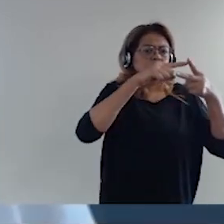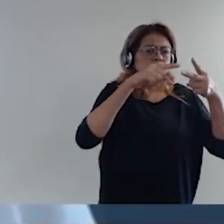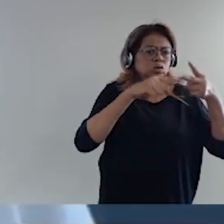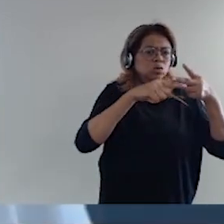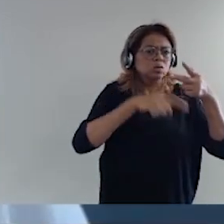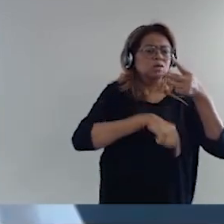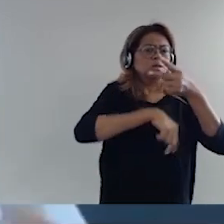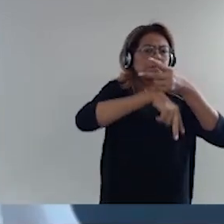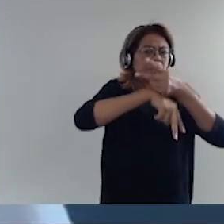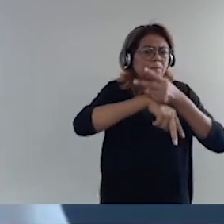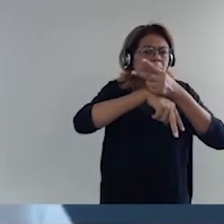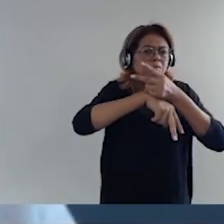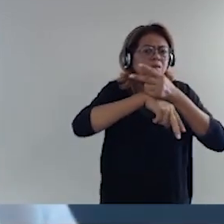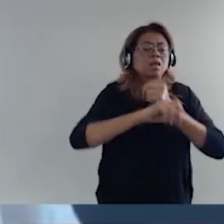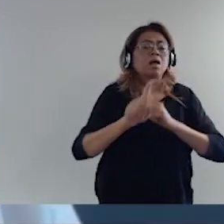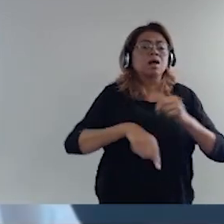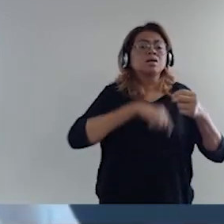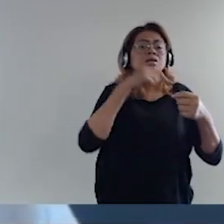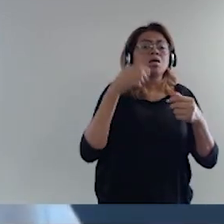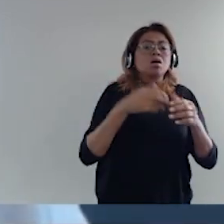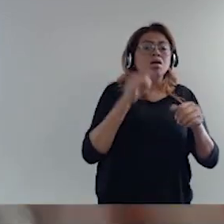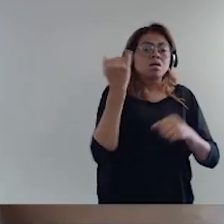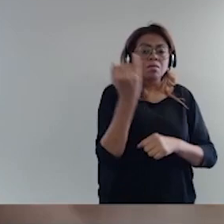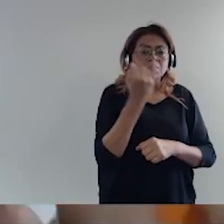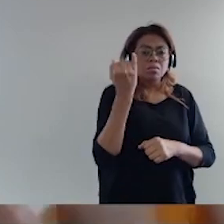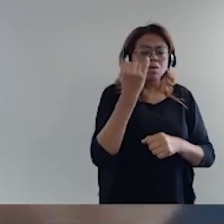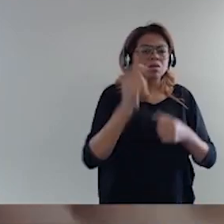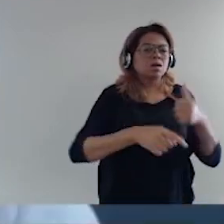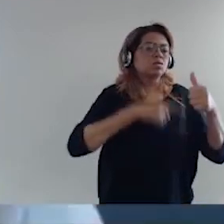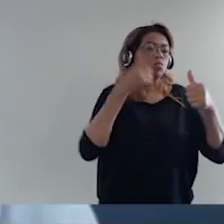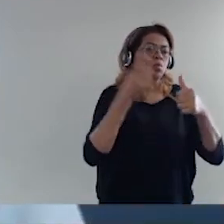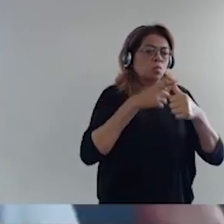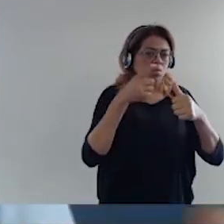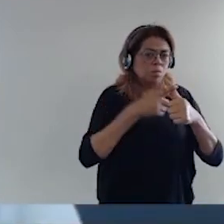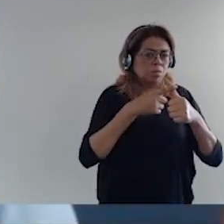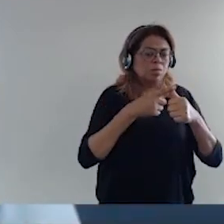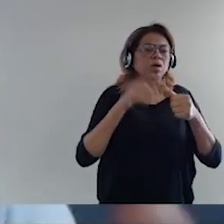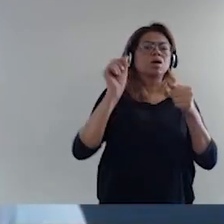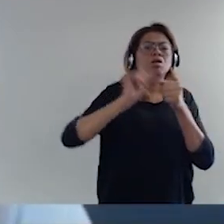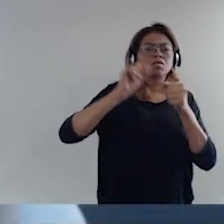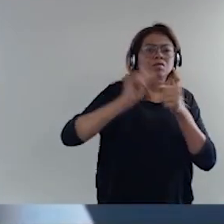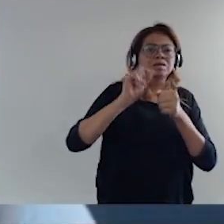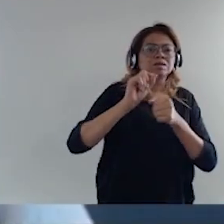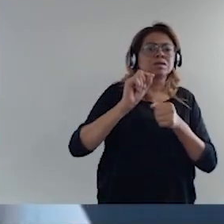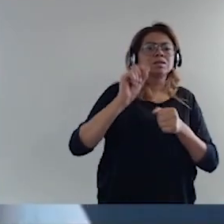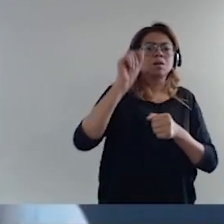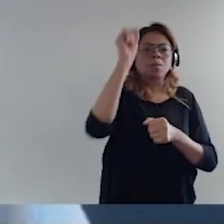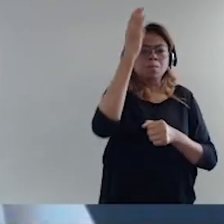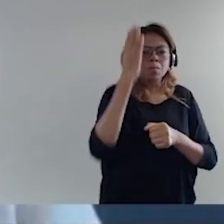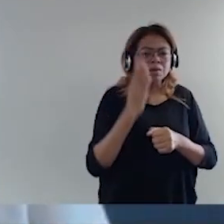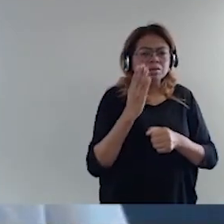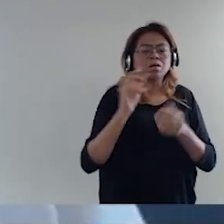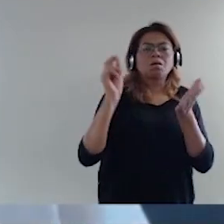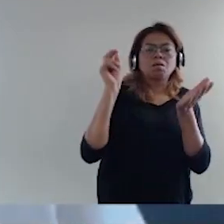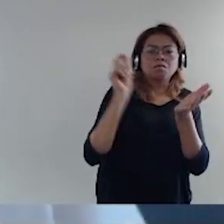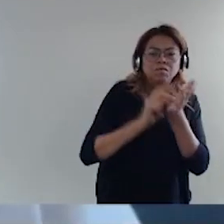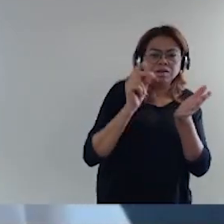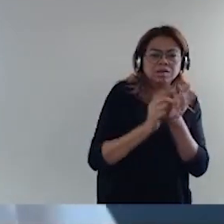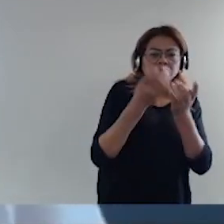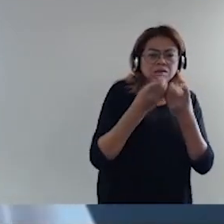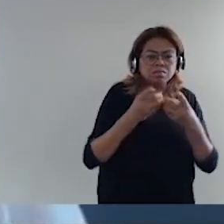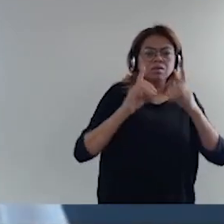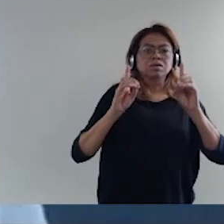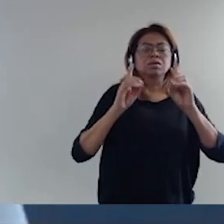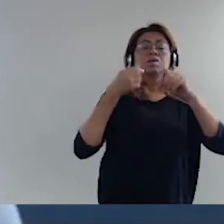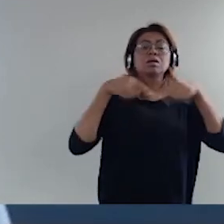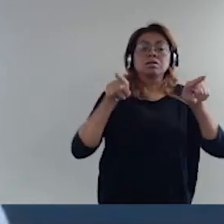dois objetivos fundamentais. O primeiro, fazer o Brasil uma verdadeira democracia, e o